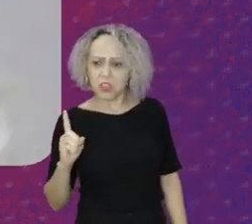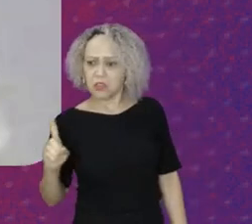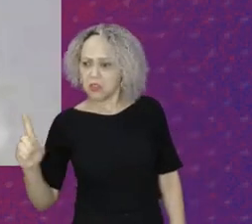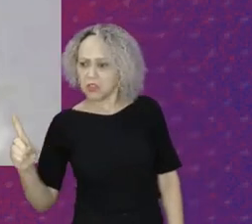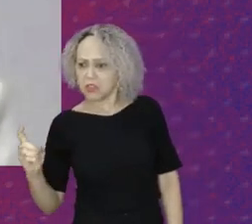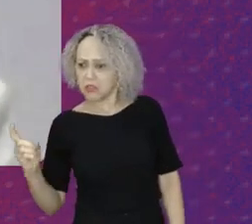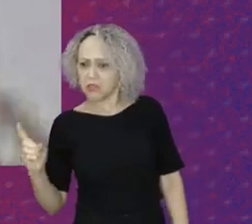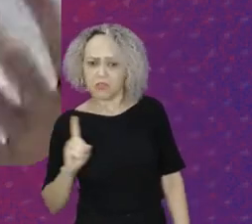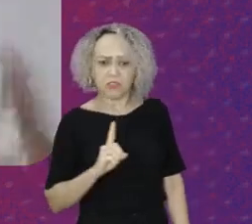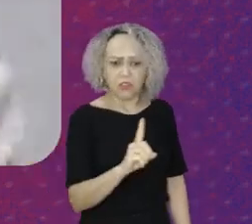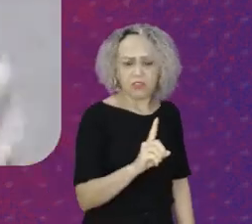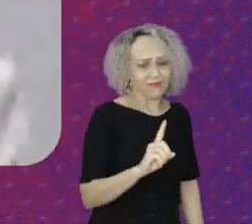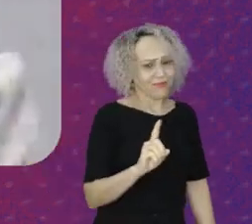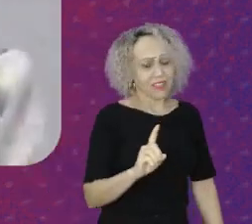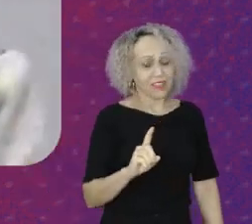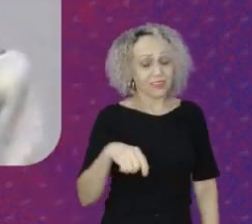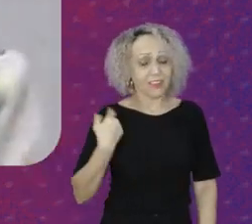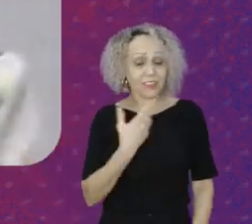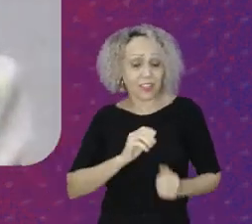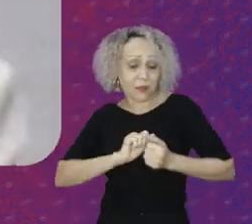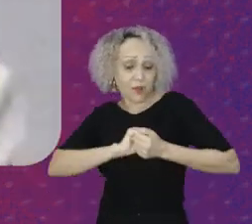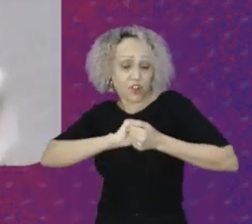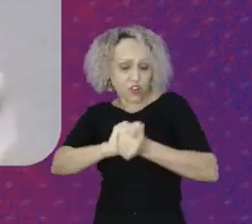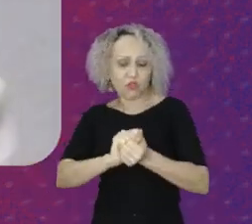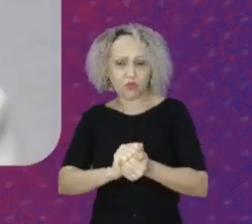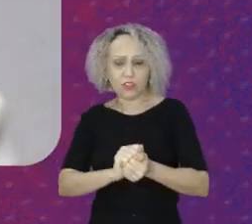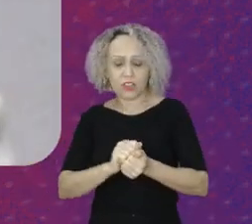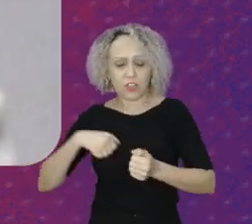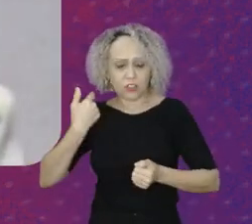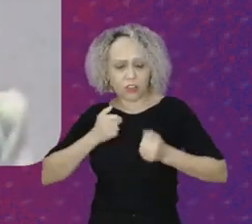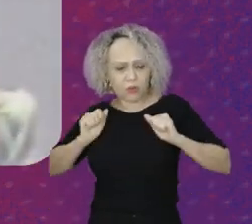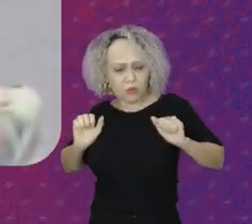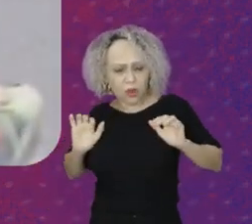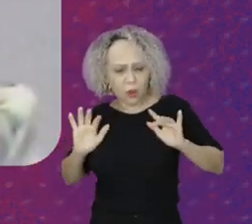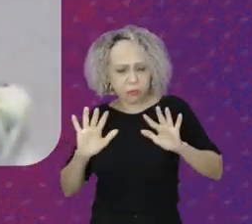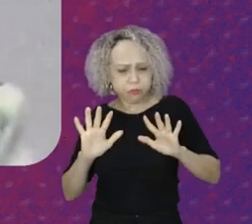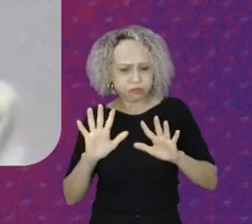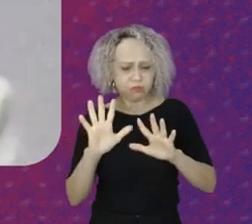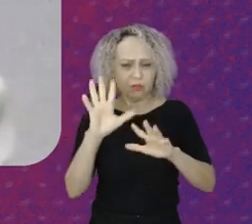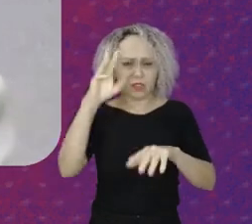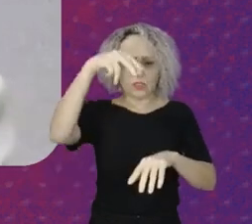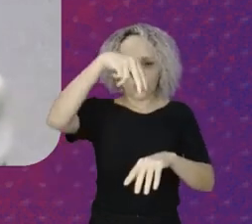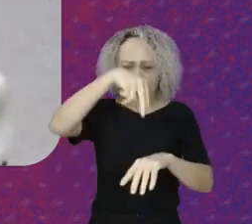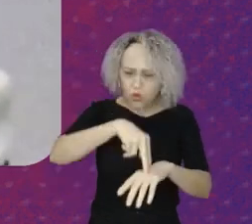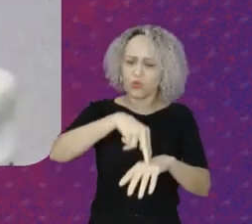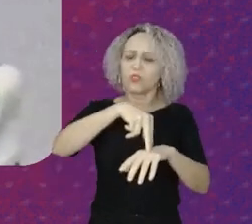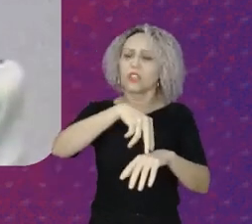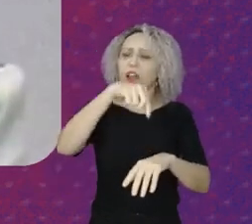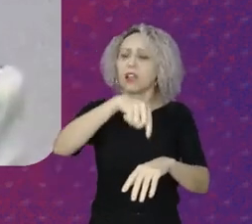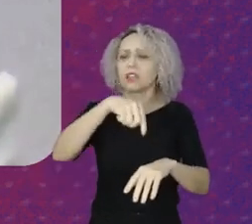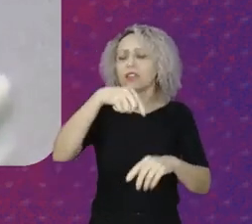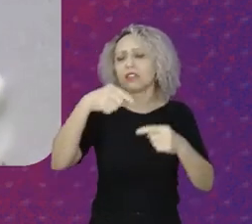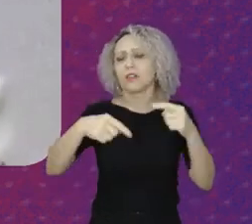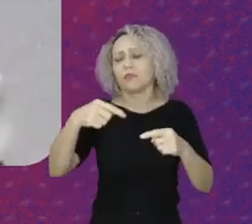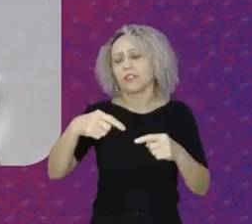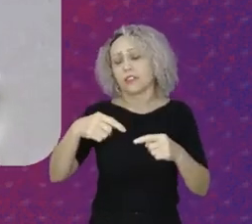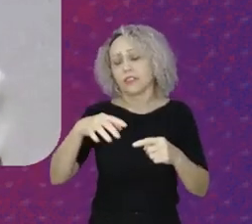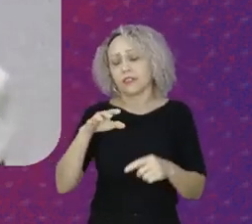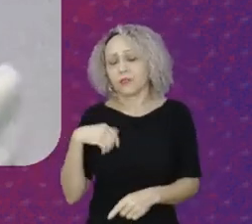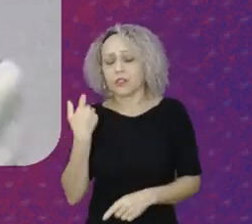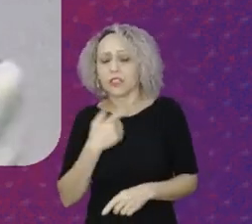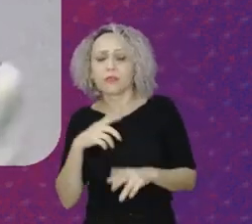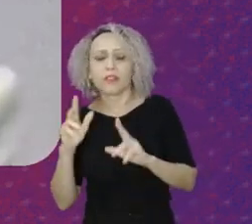coletiva. Ela foi a representação disso, né? Quando a gente ocupava um território, quando a gente foi de conversas para